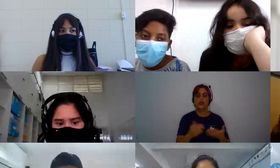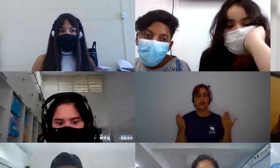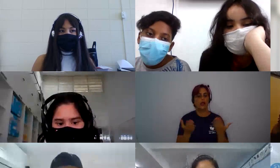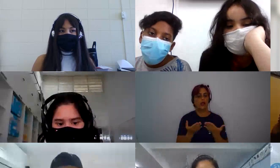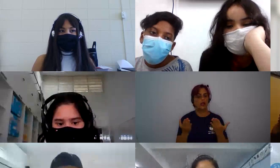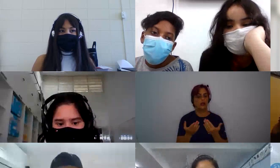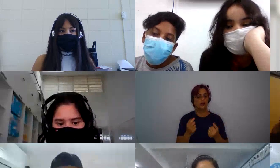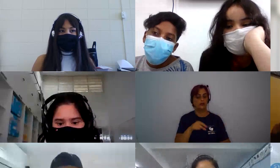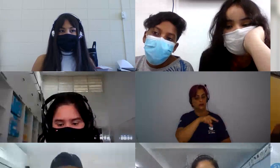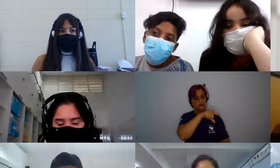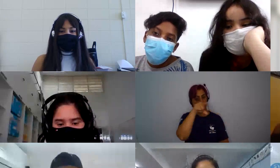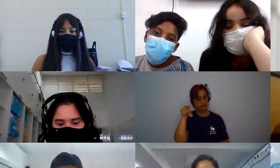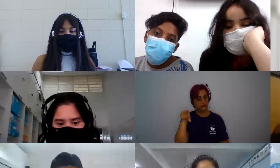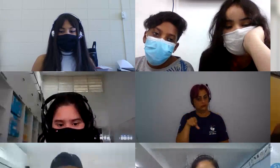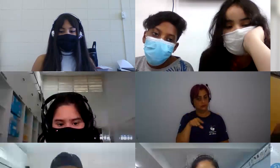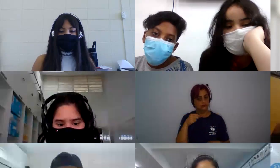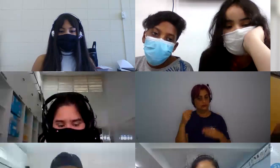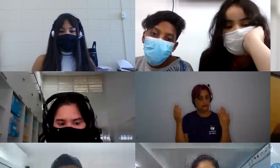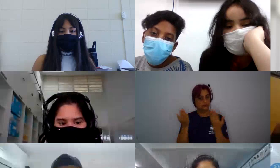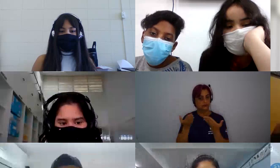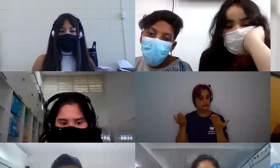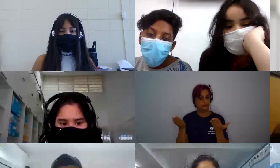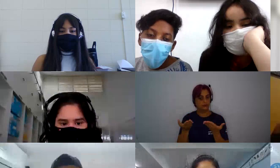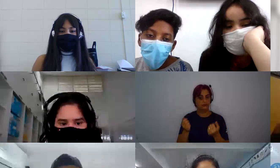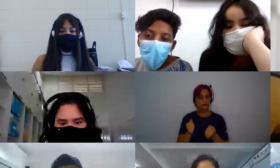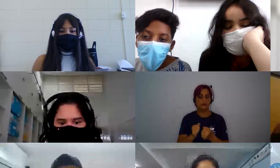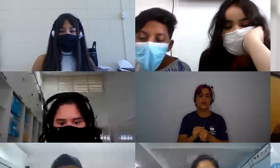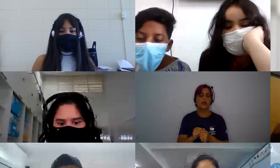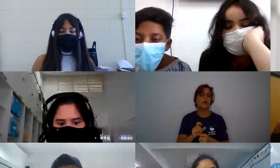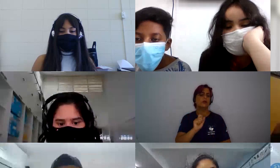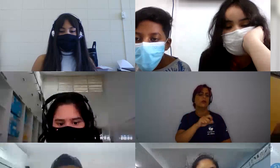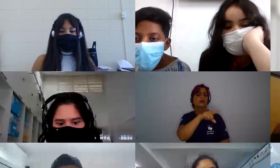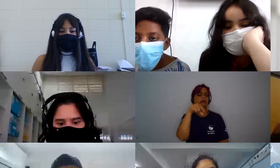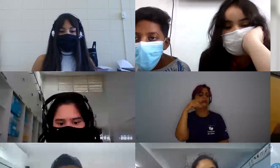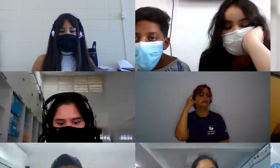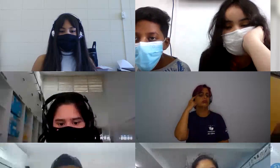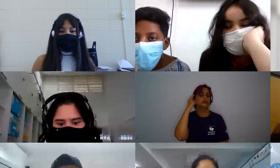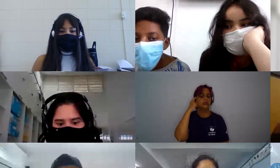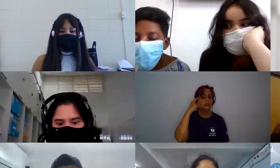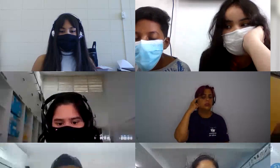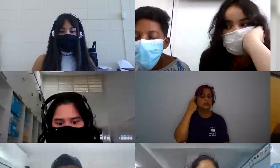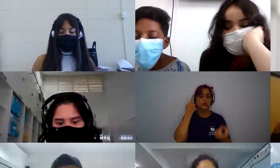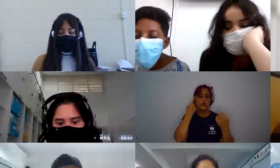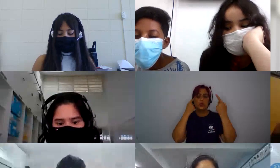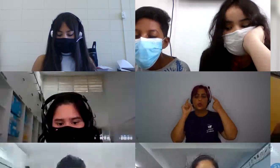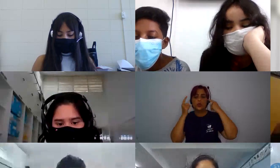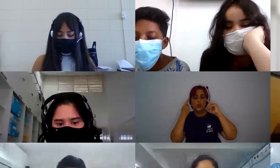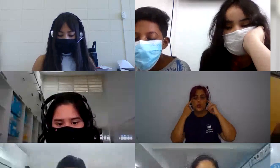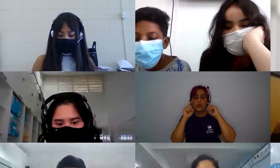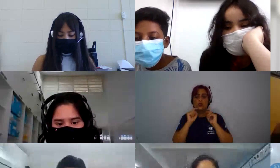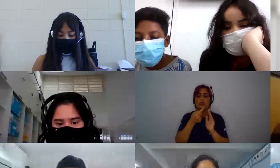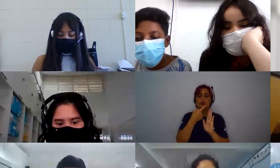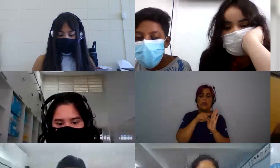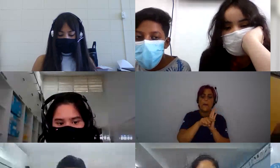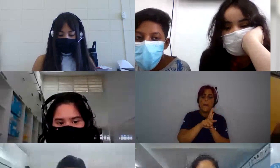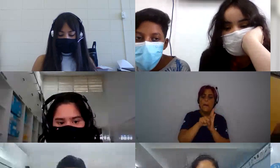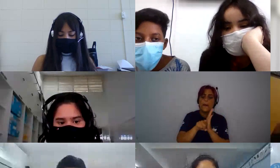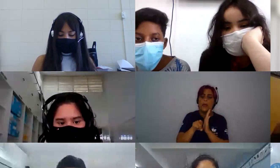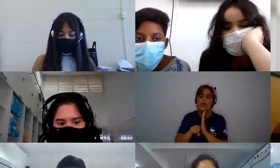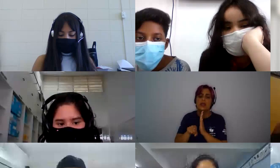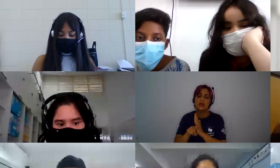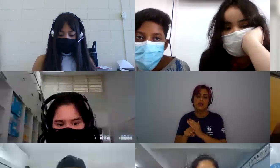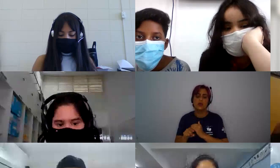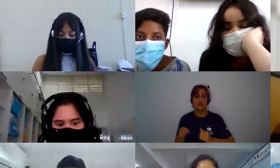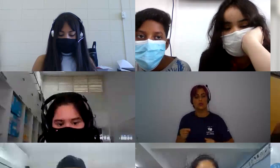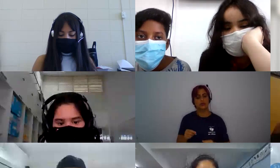mais de vocês agora. O que vocês pensam? Dúvidas sobre esse assunto? Perguntas sobre mais ou menos